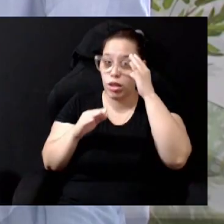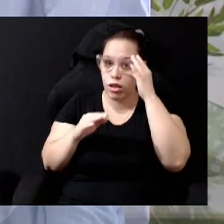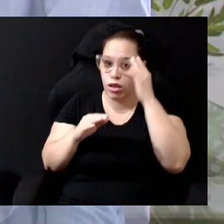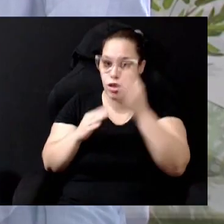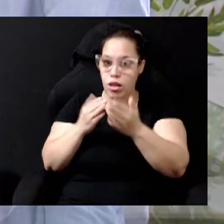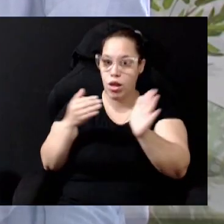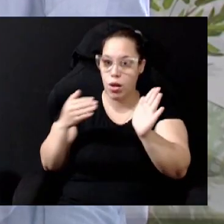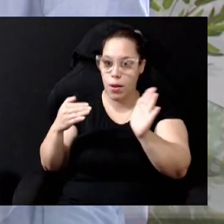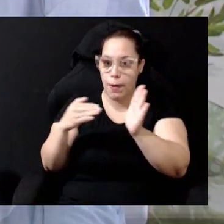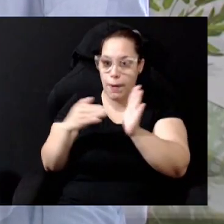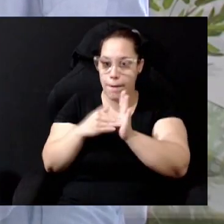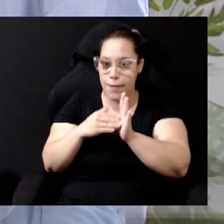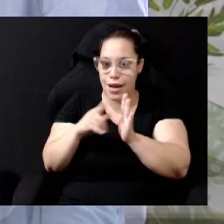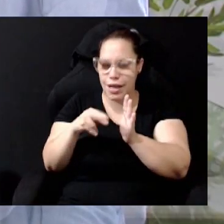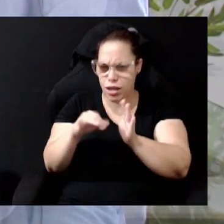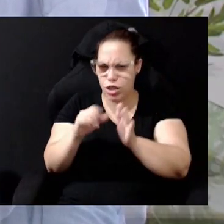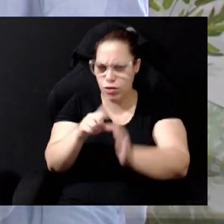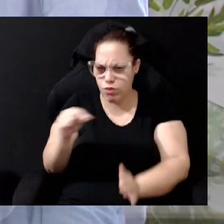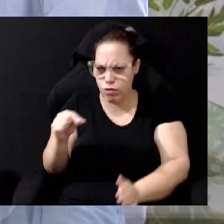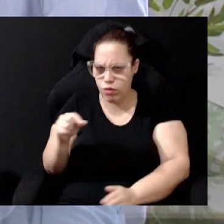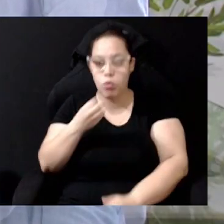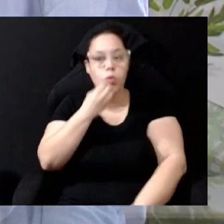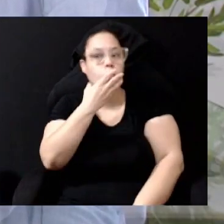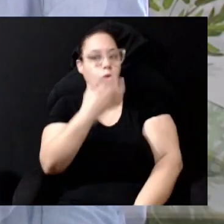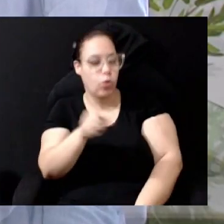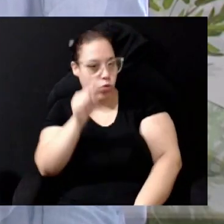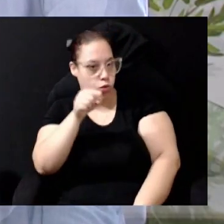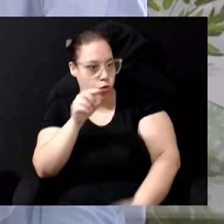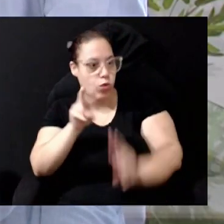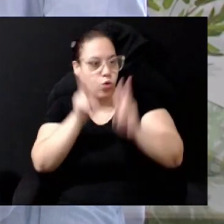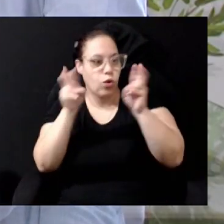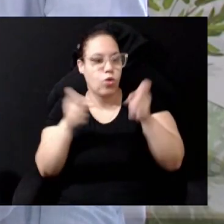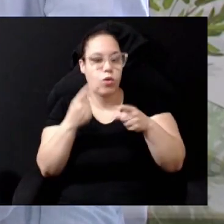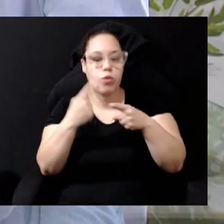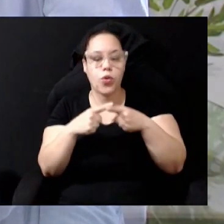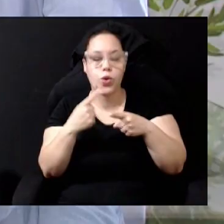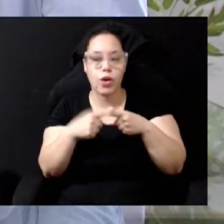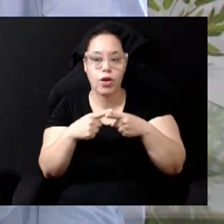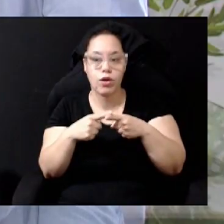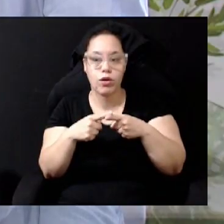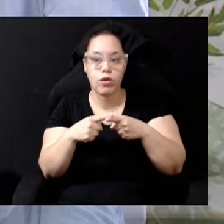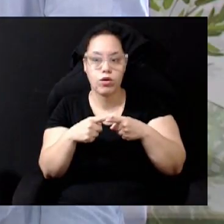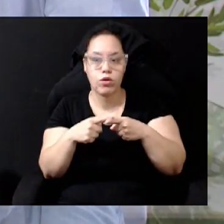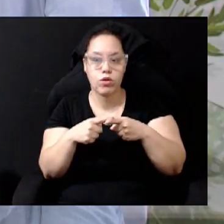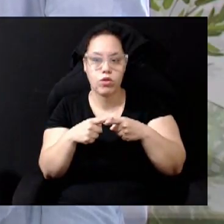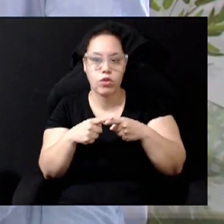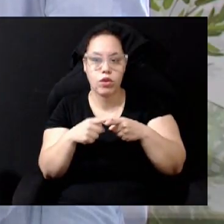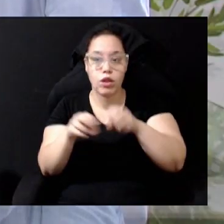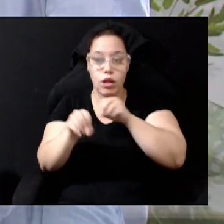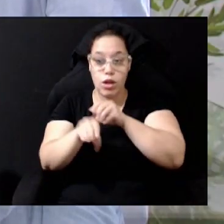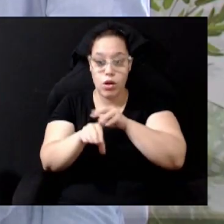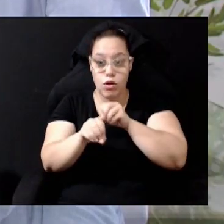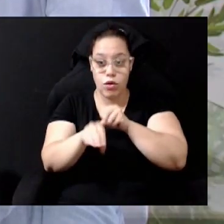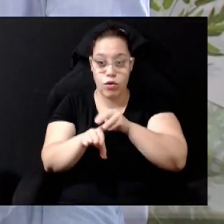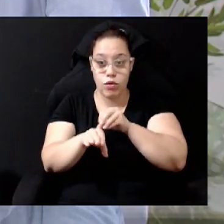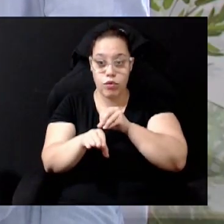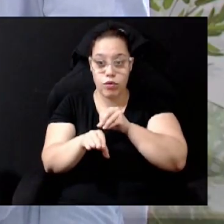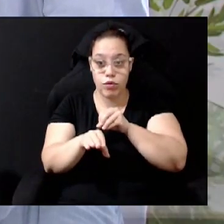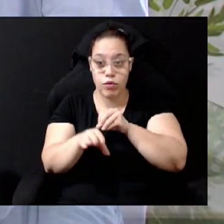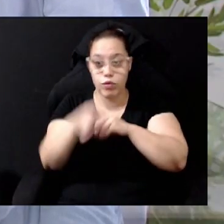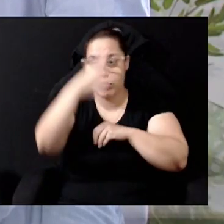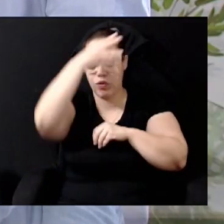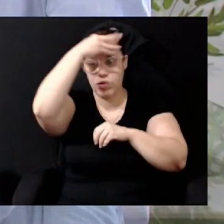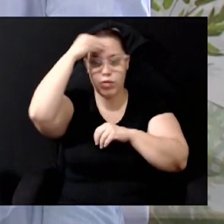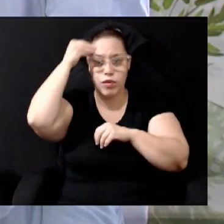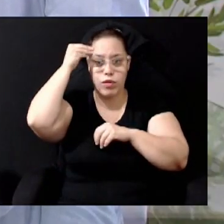tentar sair do vermelho? Foi bom você tocar nesse assunto, porque, assim, quando a gente tem educação financeira, a gente esquece, às vezes, que as pessoas já